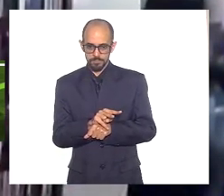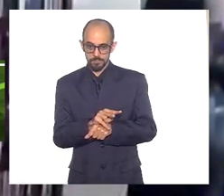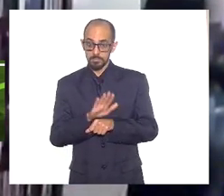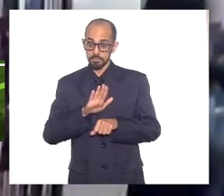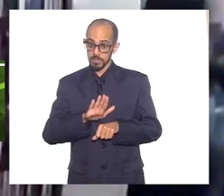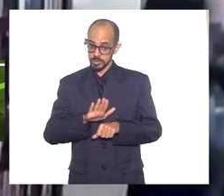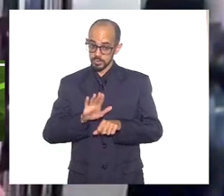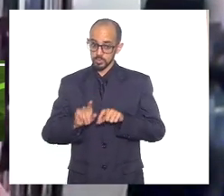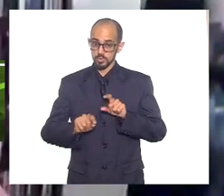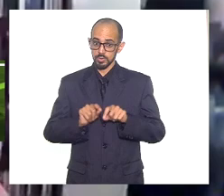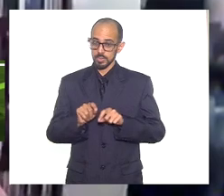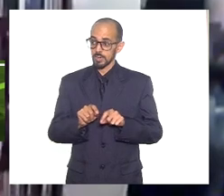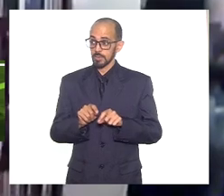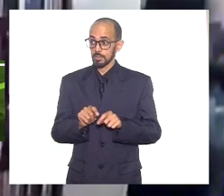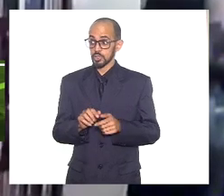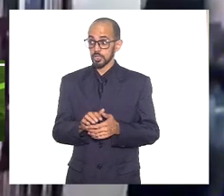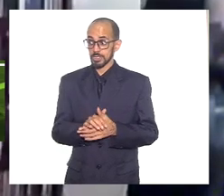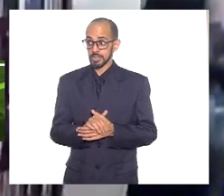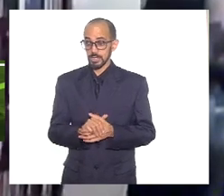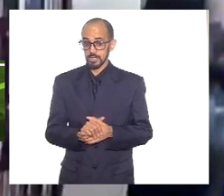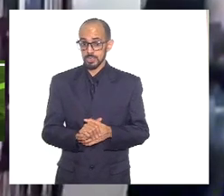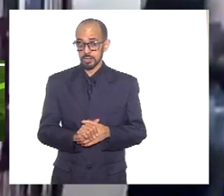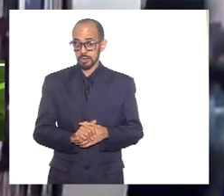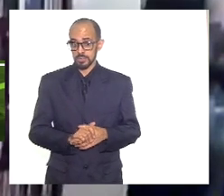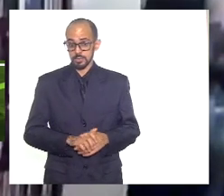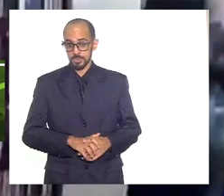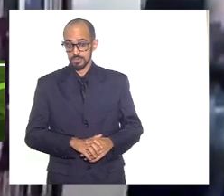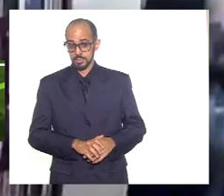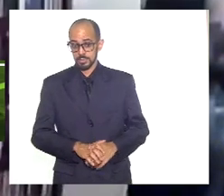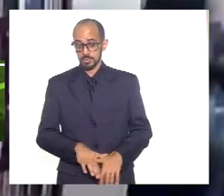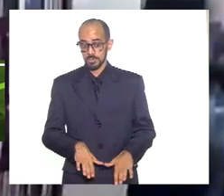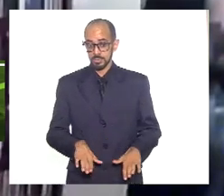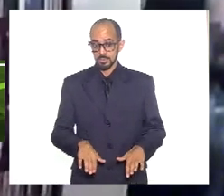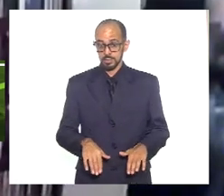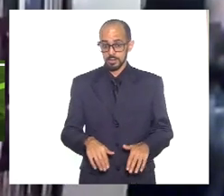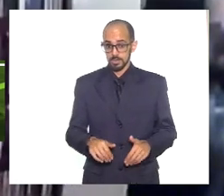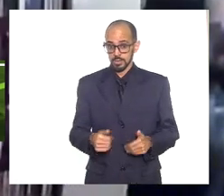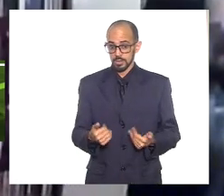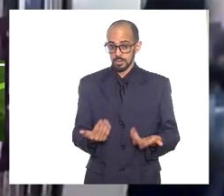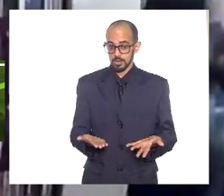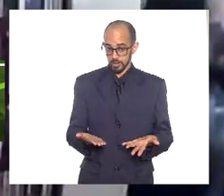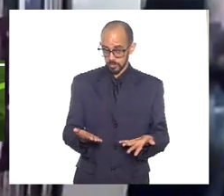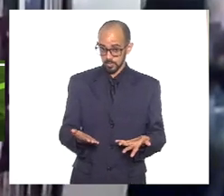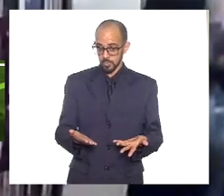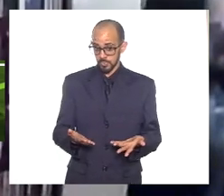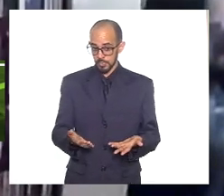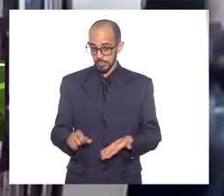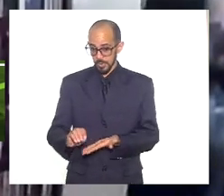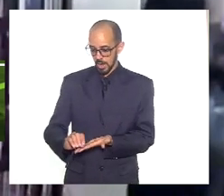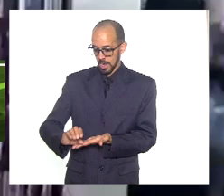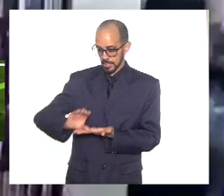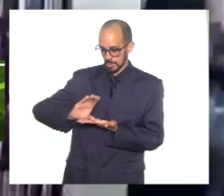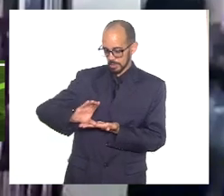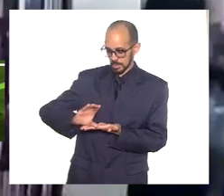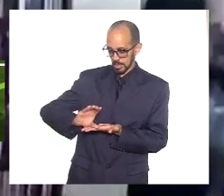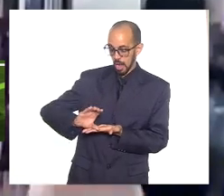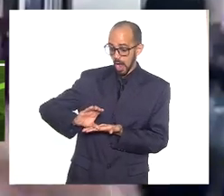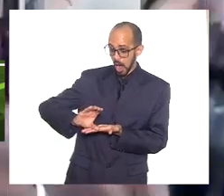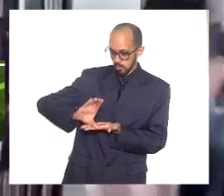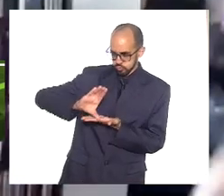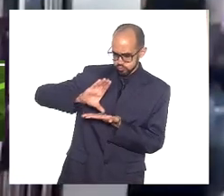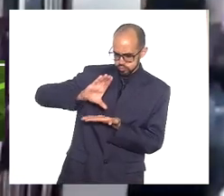Mas eu queria apenas falar o seguinte, veja bem, a receita aumenta,